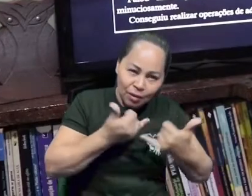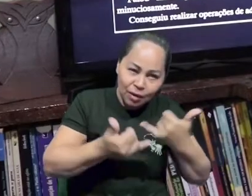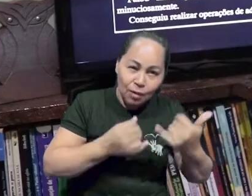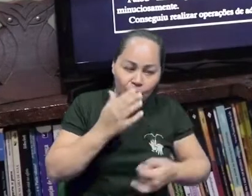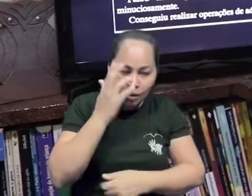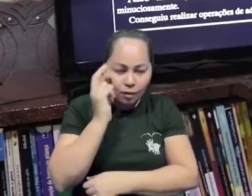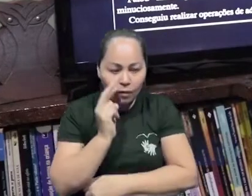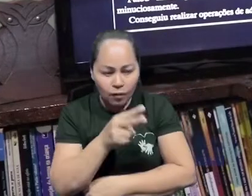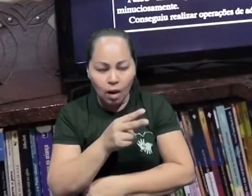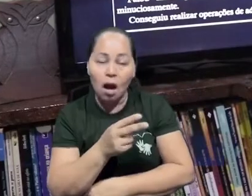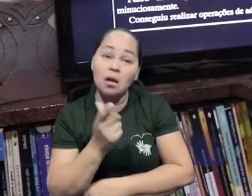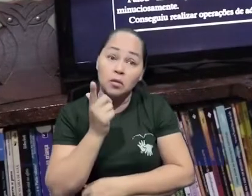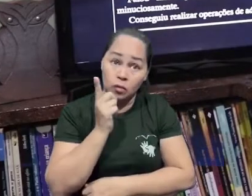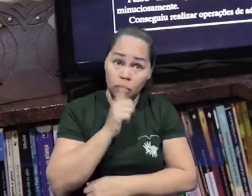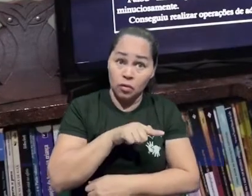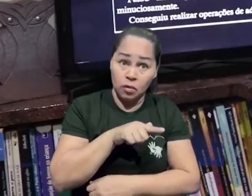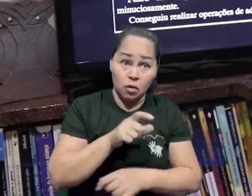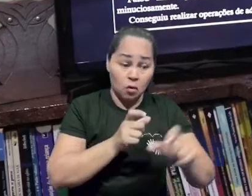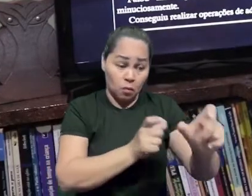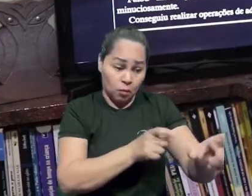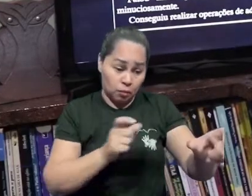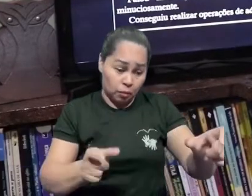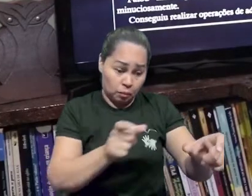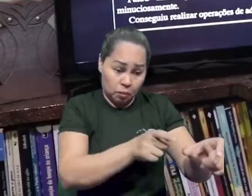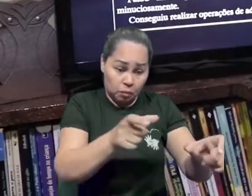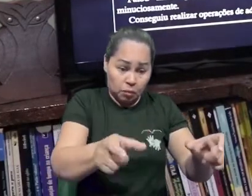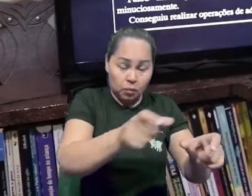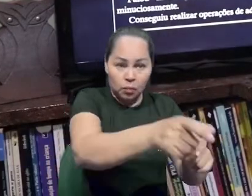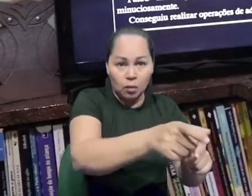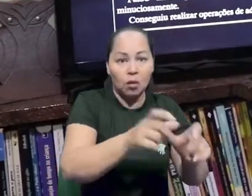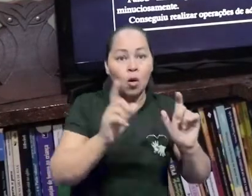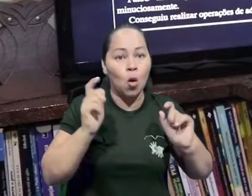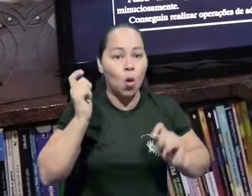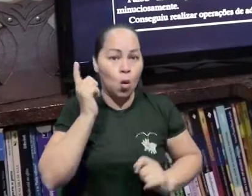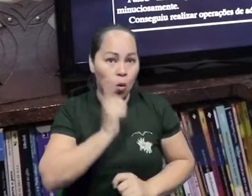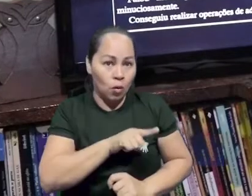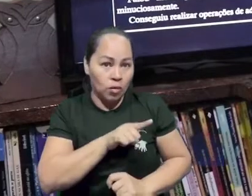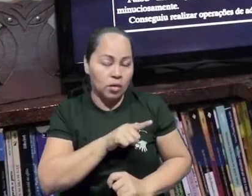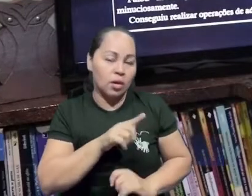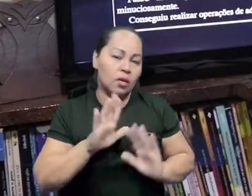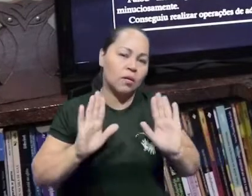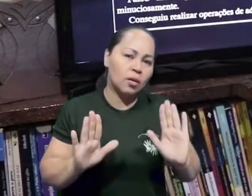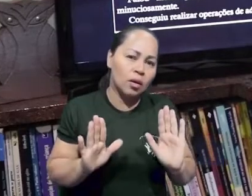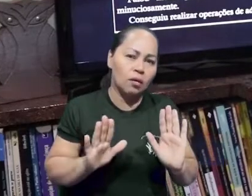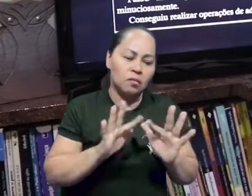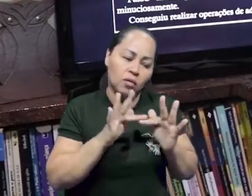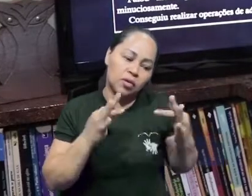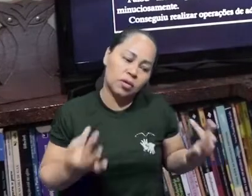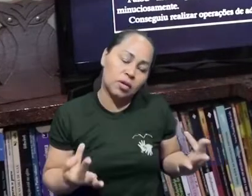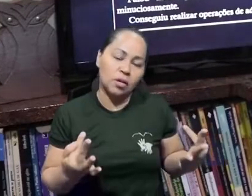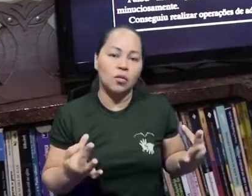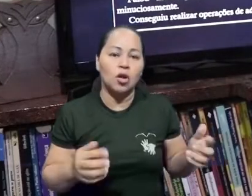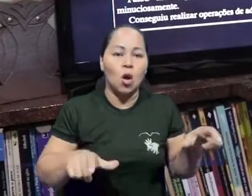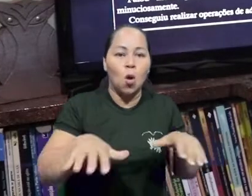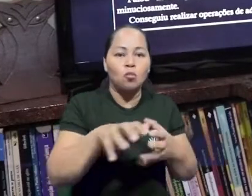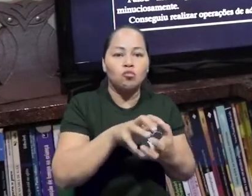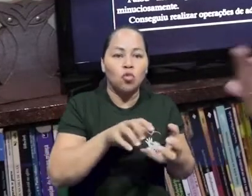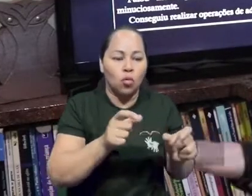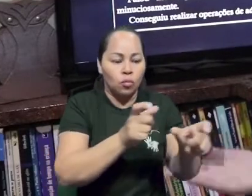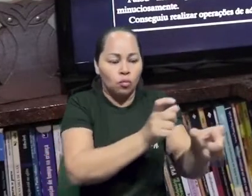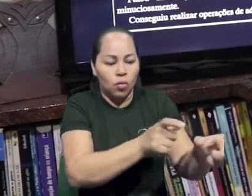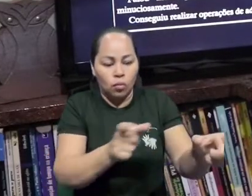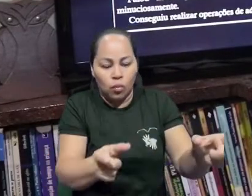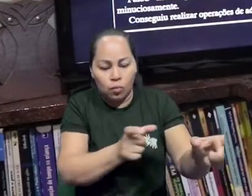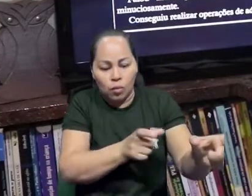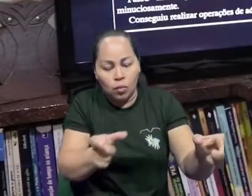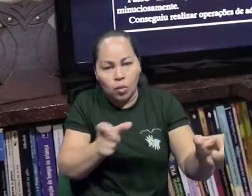acordo com as regras comuns, ele conseguiu jogar esse jogo de dominó. Então ele vai sempre para o que é mais comum, que é um jogo de dominó, ao invés